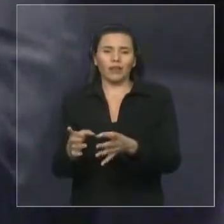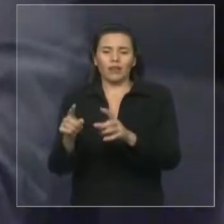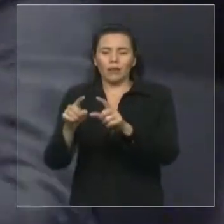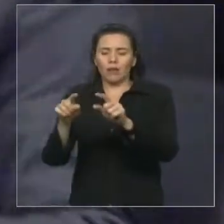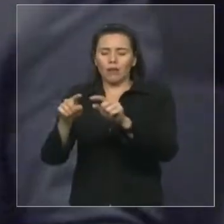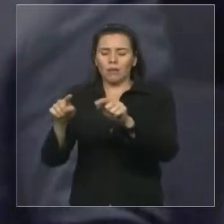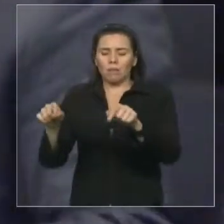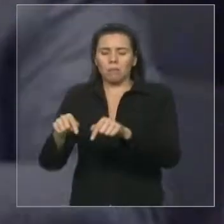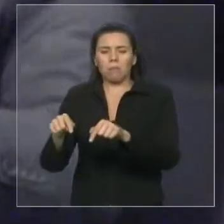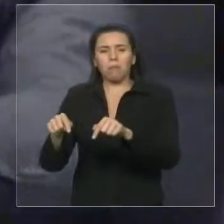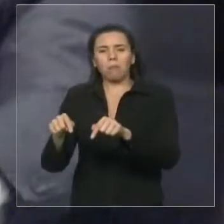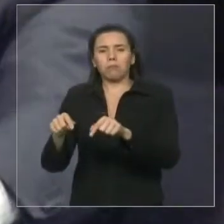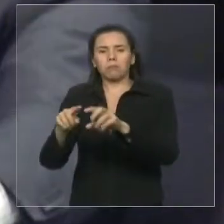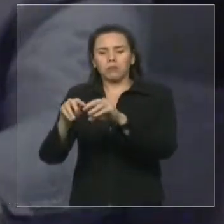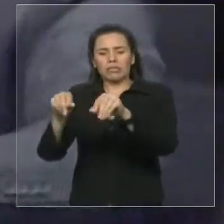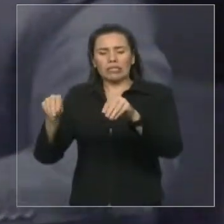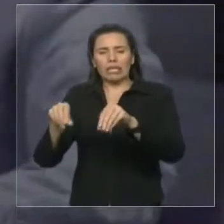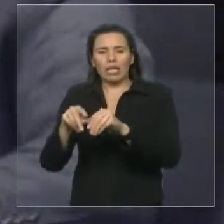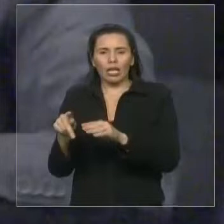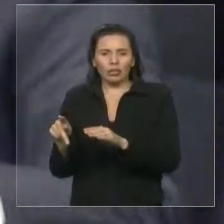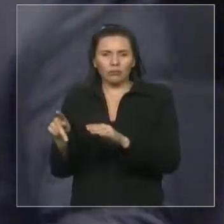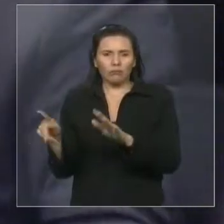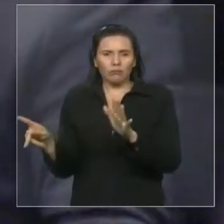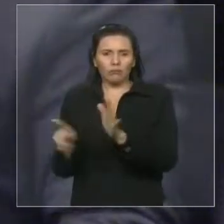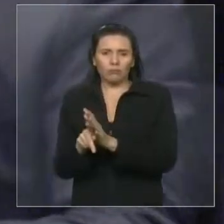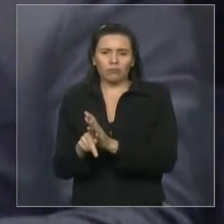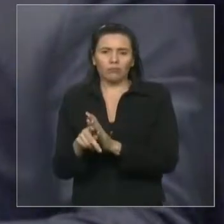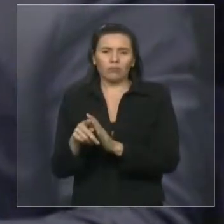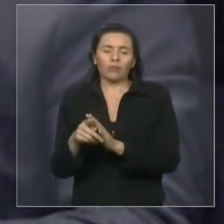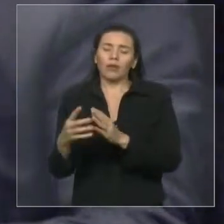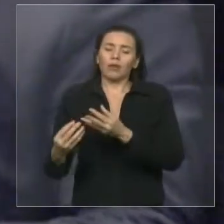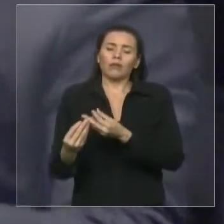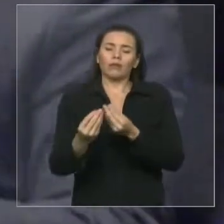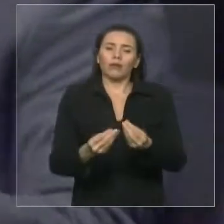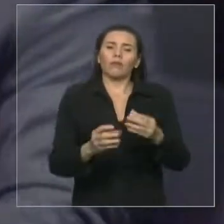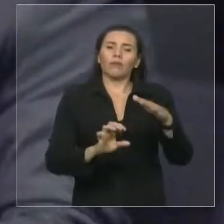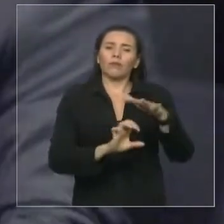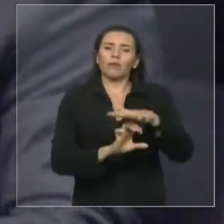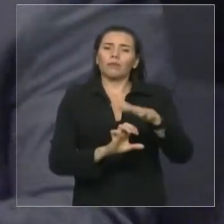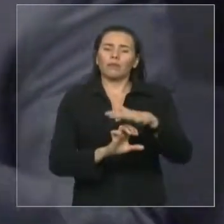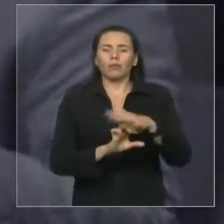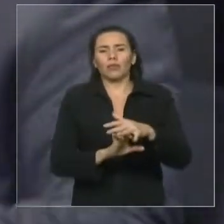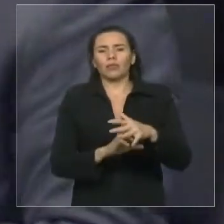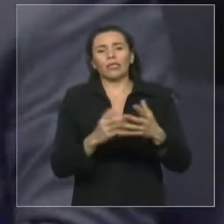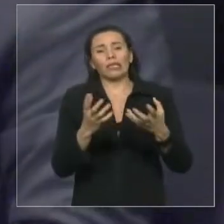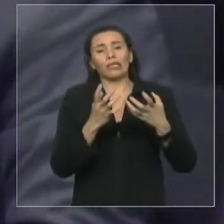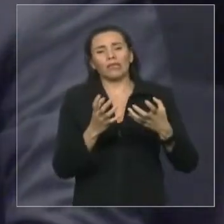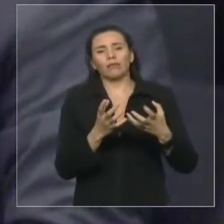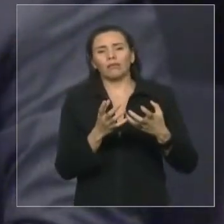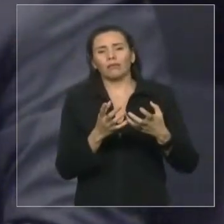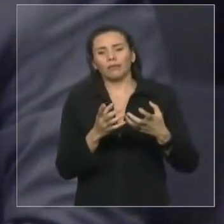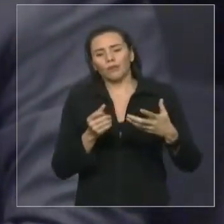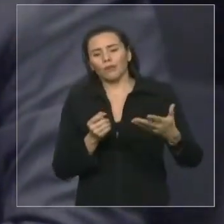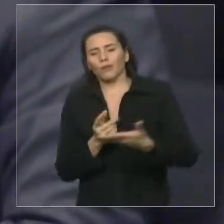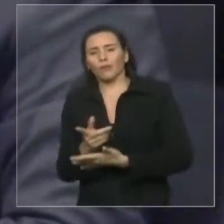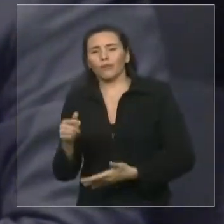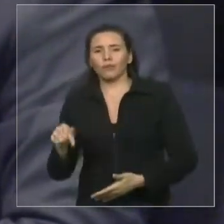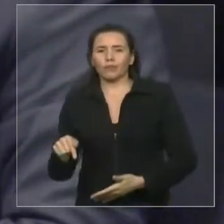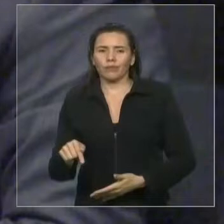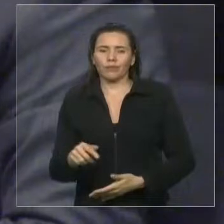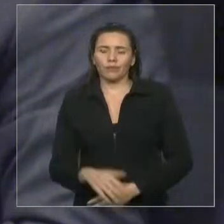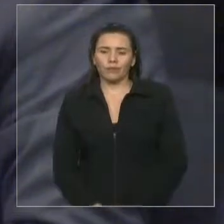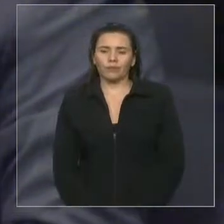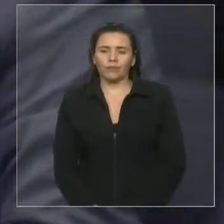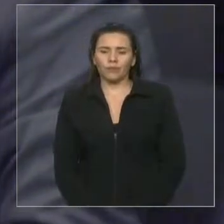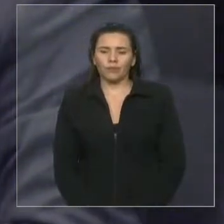empresa que queira se instalar, seja de forma onerosa, seja de forma gratuita. A burocracia que é. E nós já tivemos casos no Maranhão de